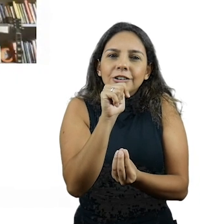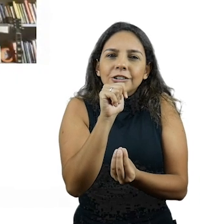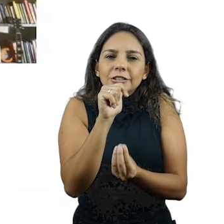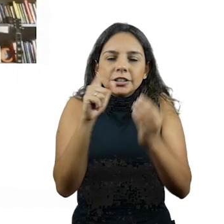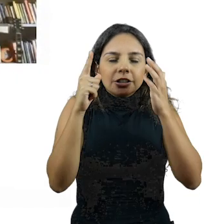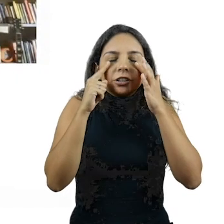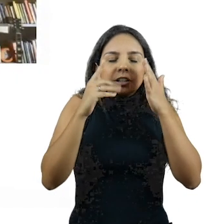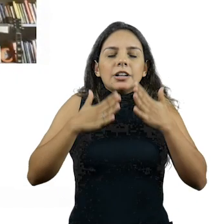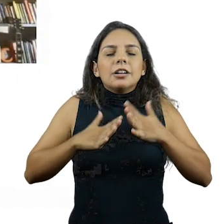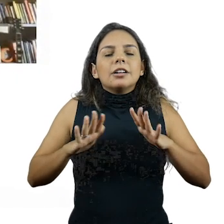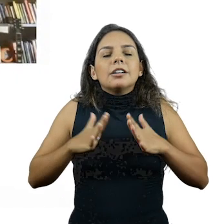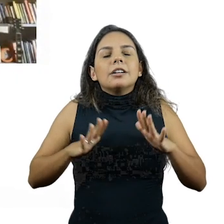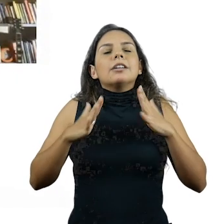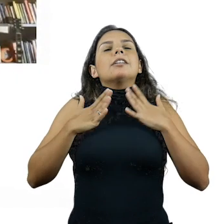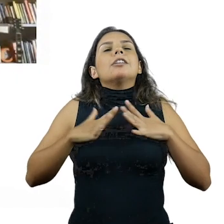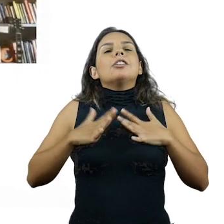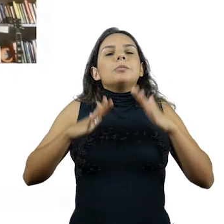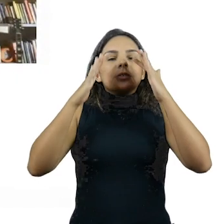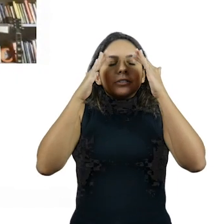Descansa meus olhos,